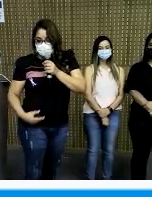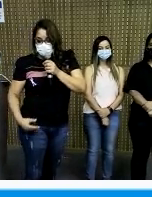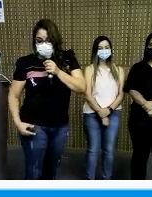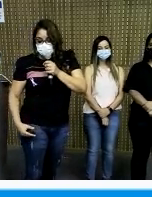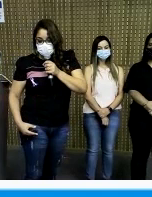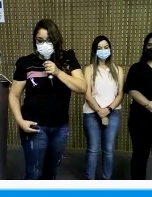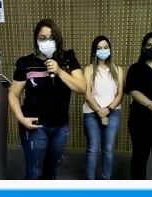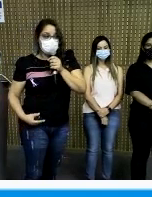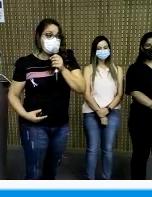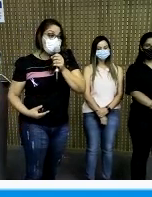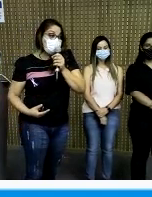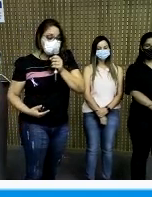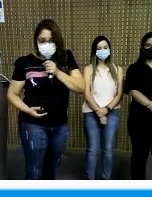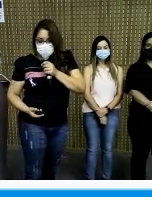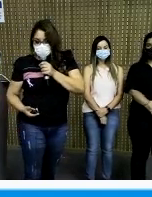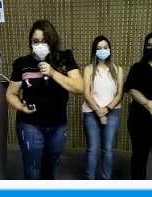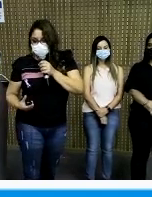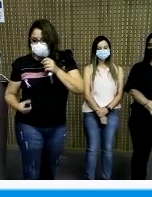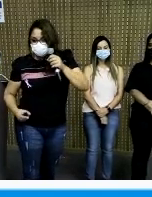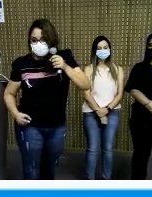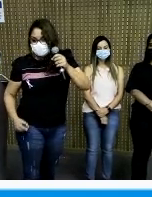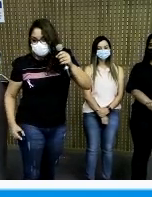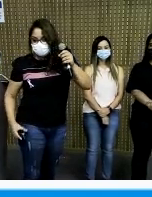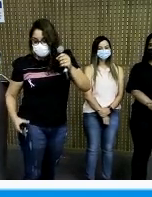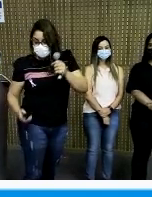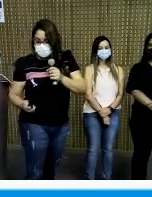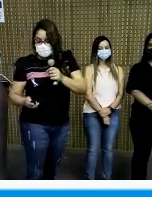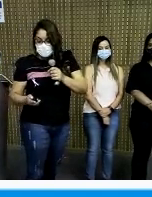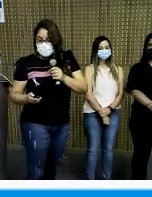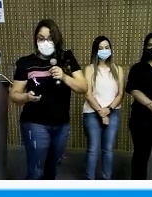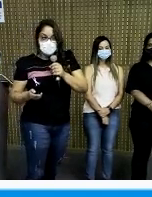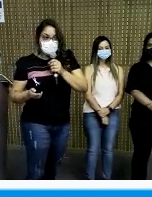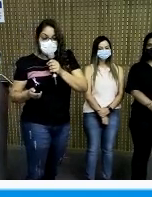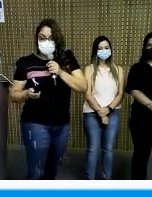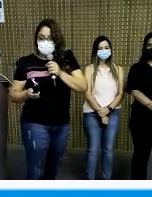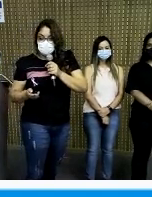divulgar melhor isso no território e monitorar melhor, tá?